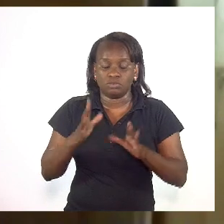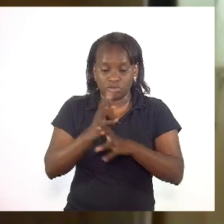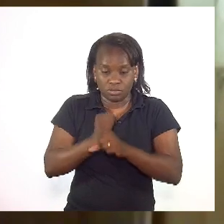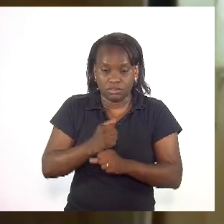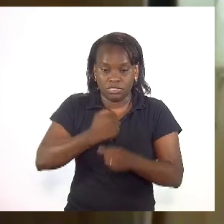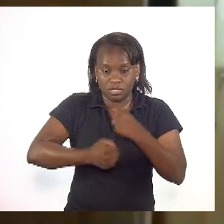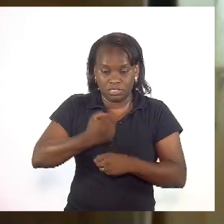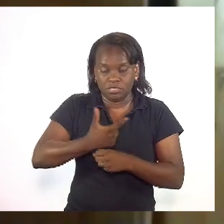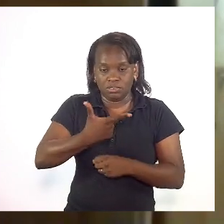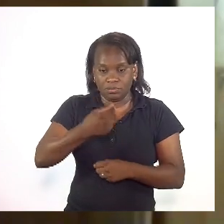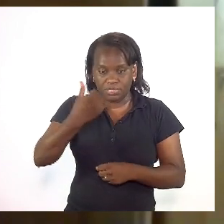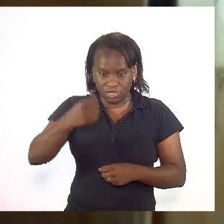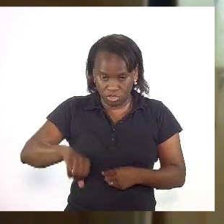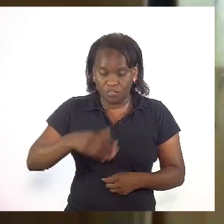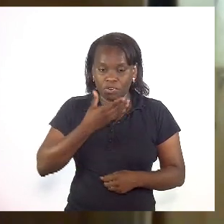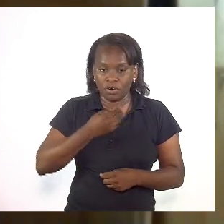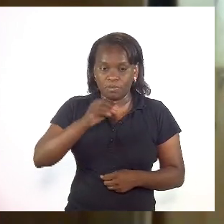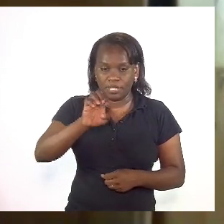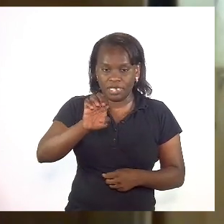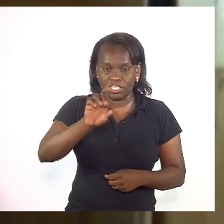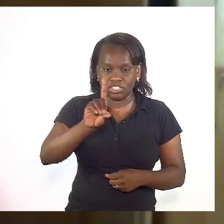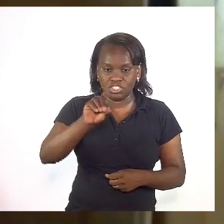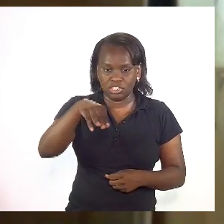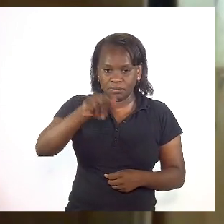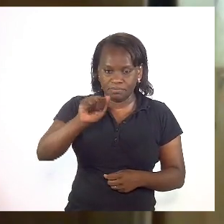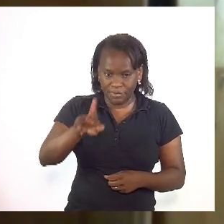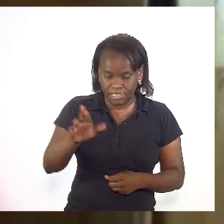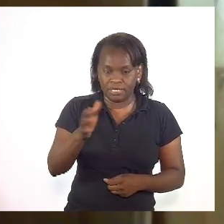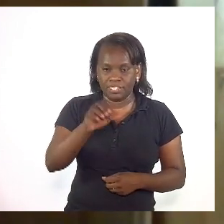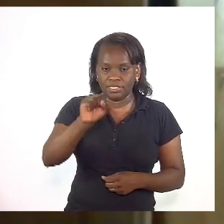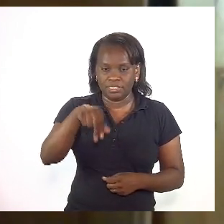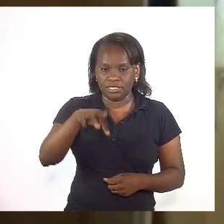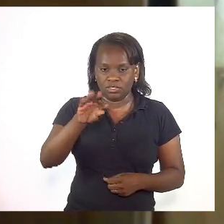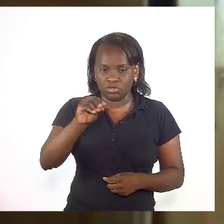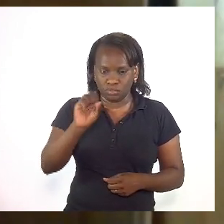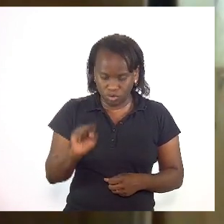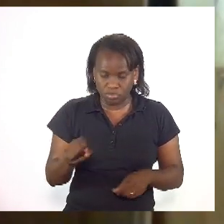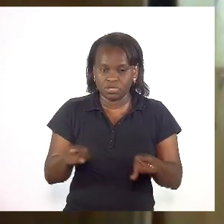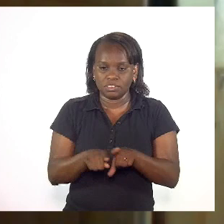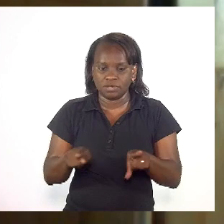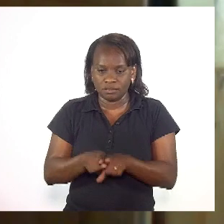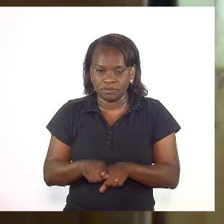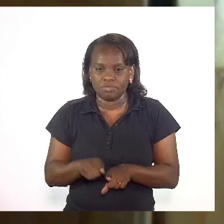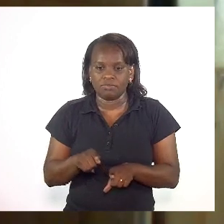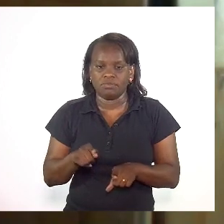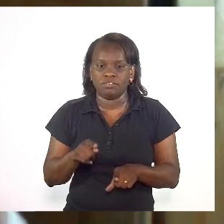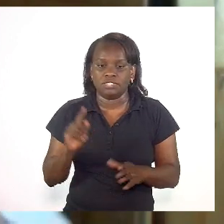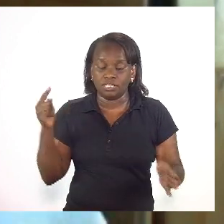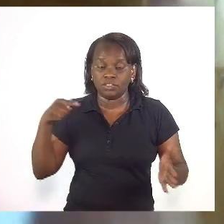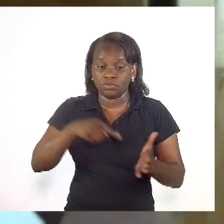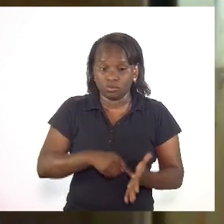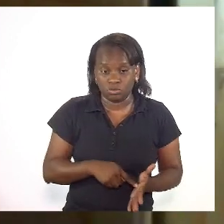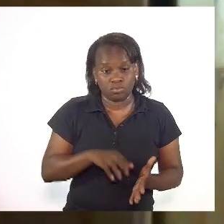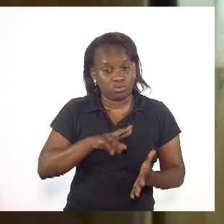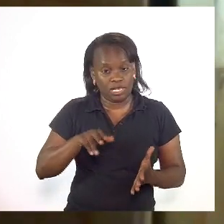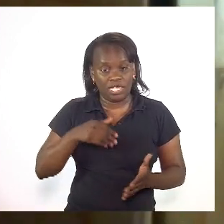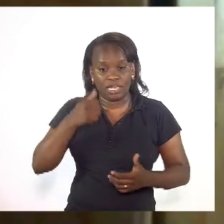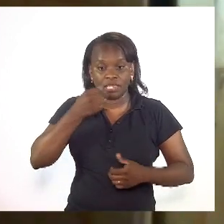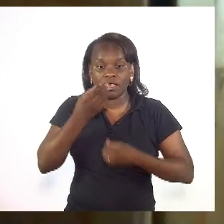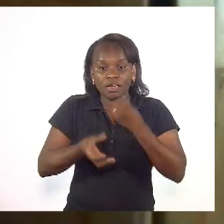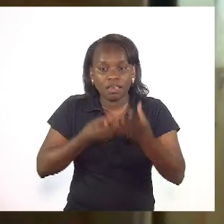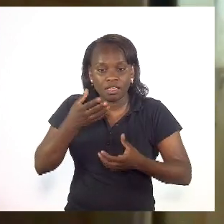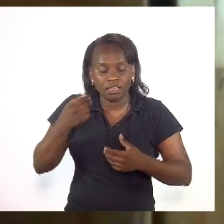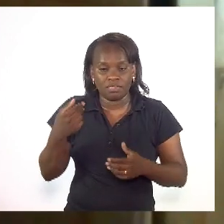senhor Edmar José Alves dos Santos, e também da denúncia, não é uma delação